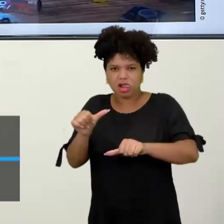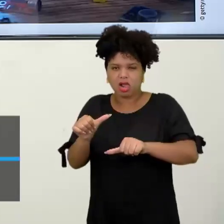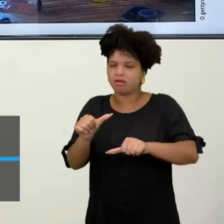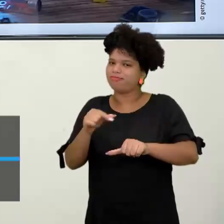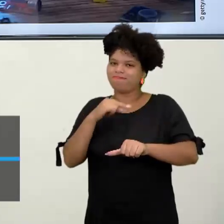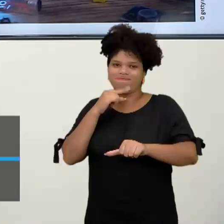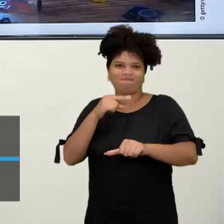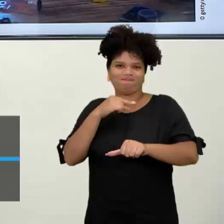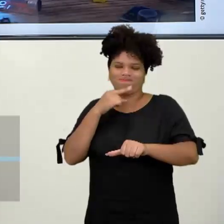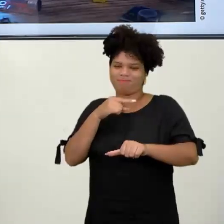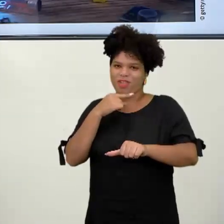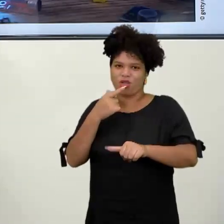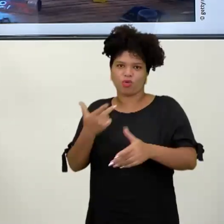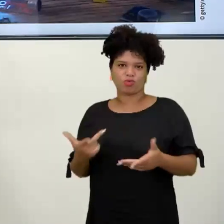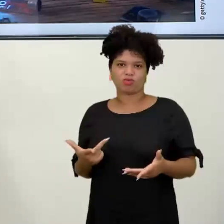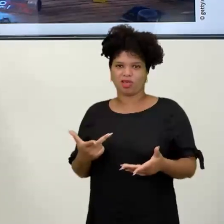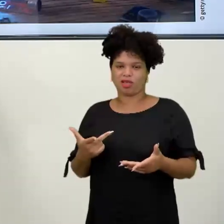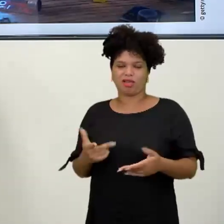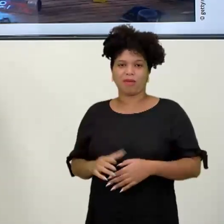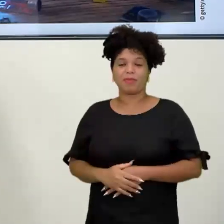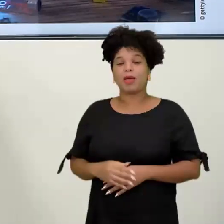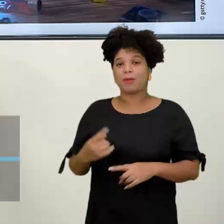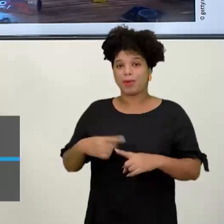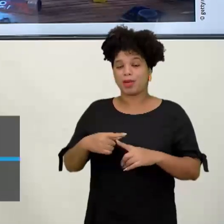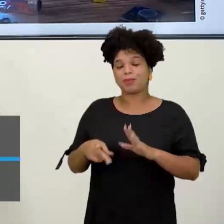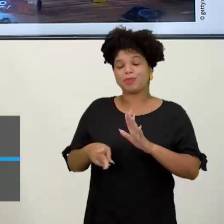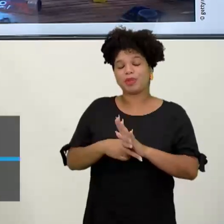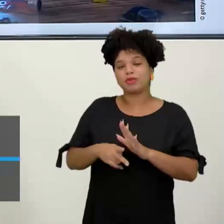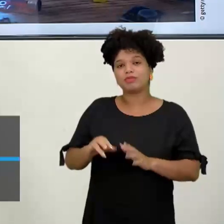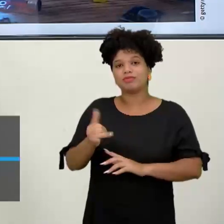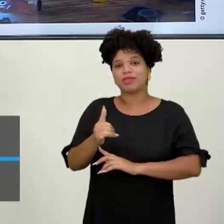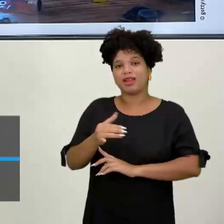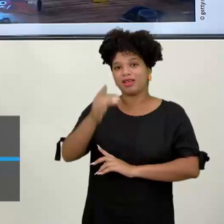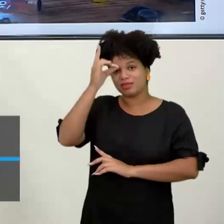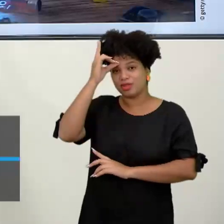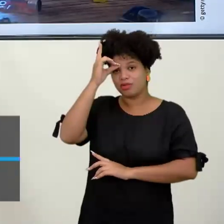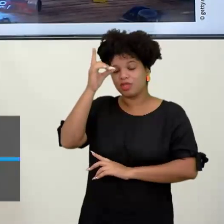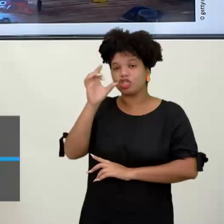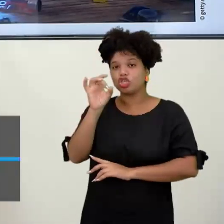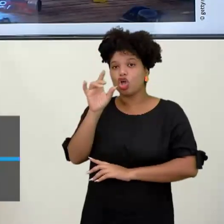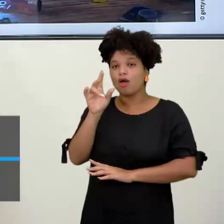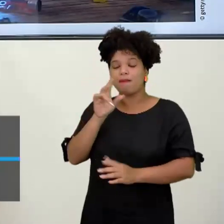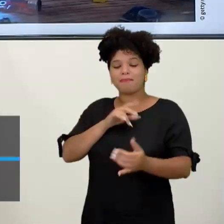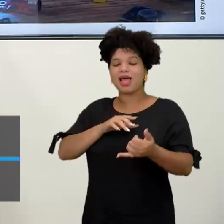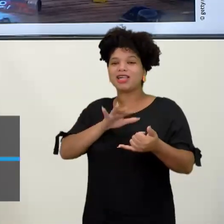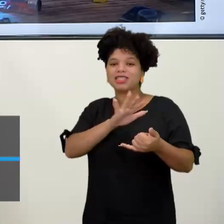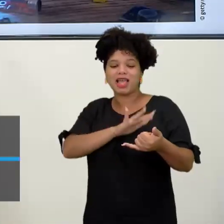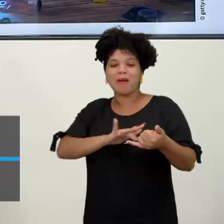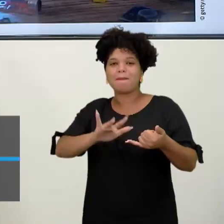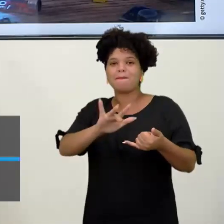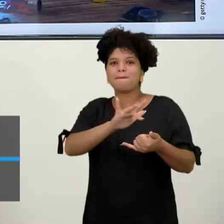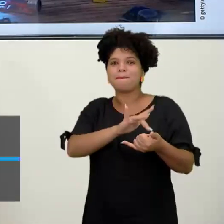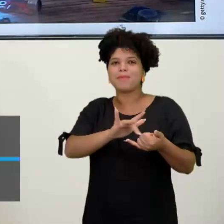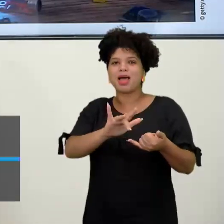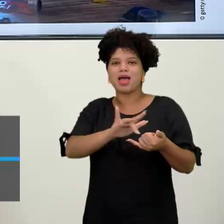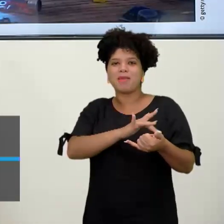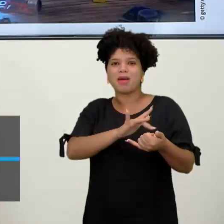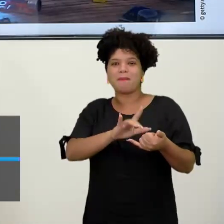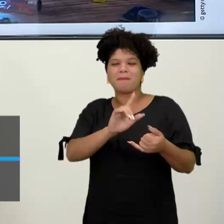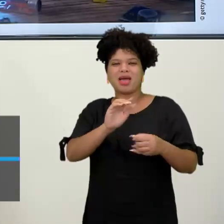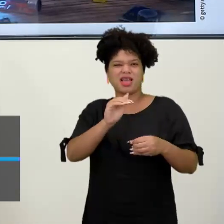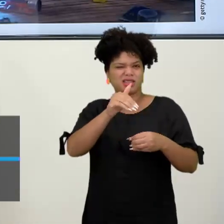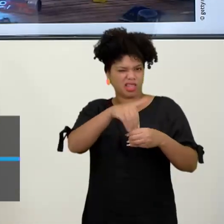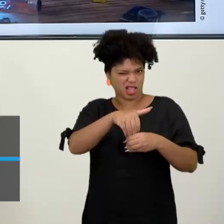alterar, vamos colocar assim, né? A gente fala que o Android ele é personalizável, mas o visual dele é personalizável. Você não consegue reeditar o